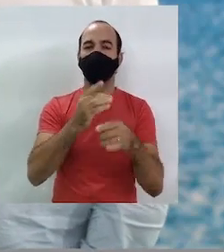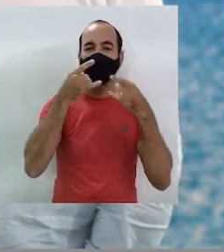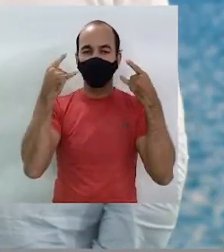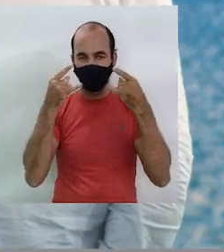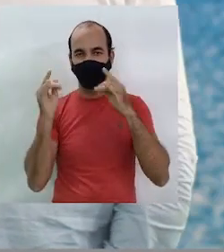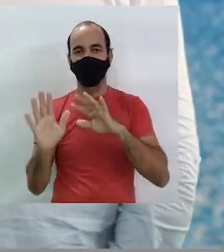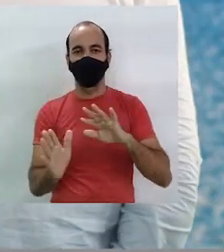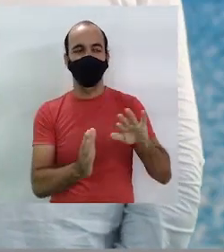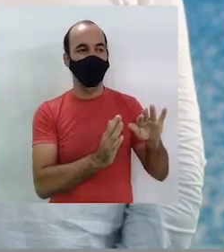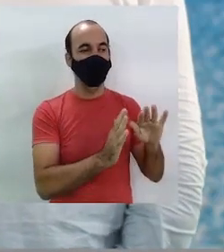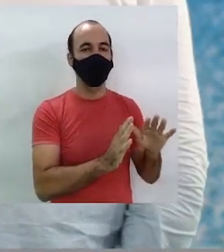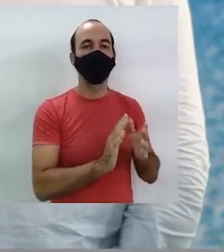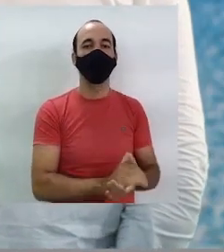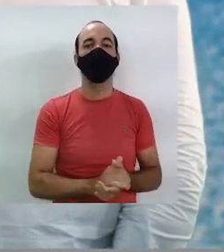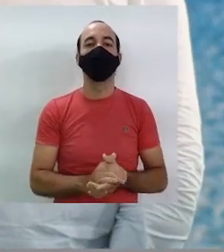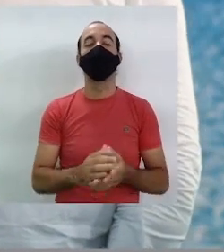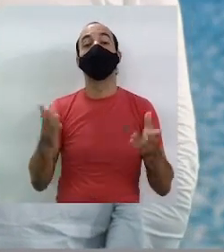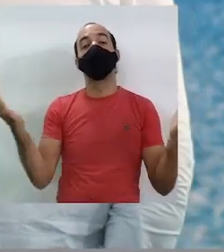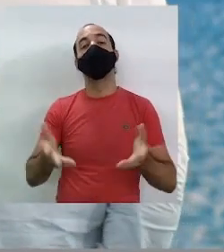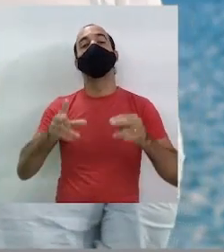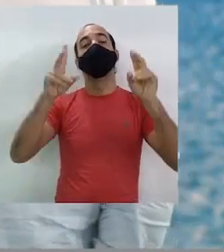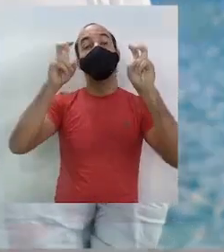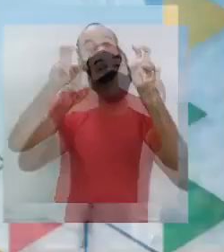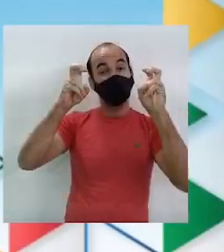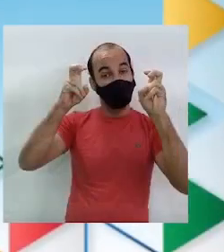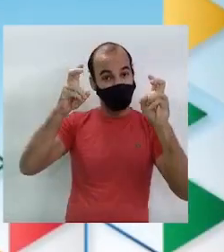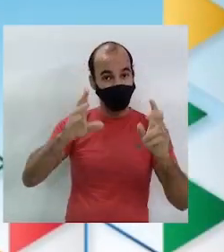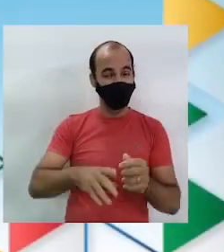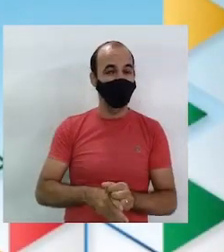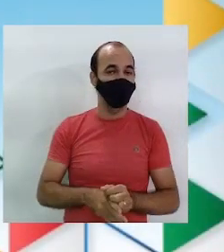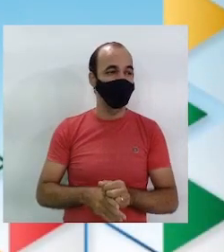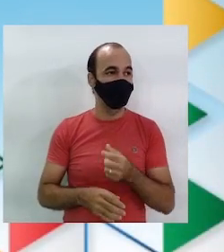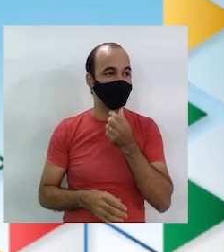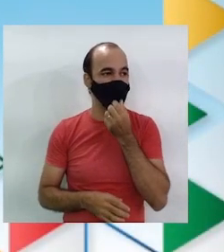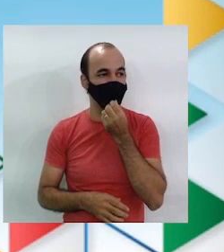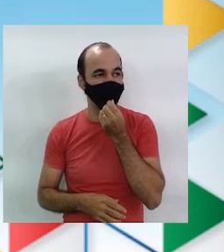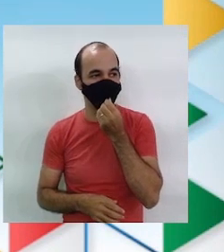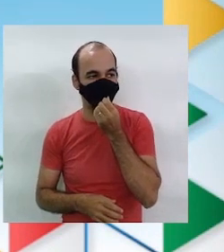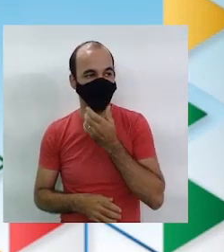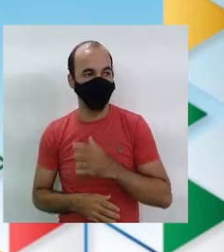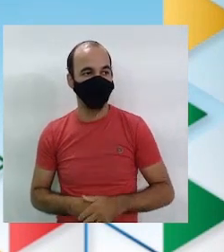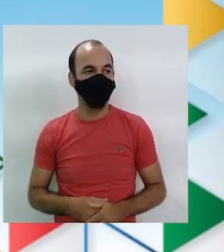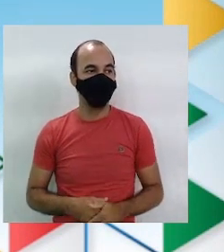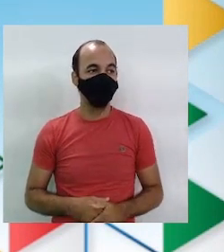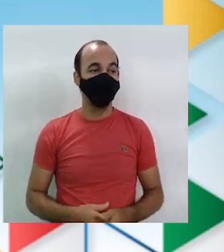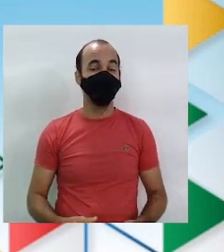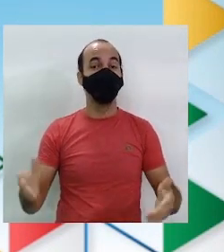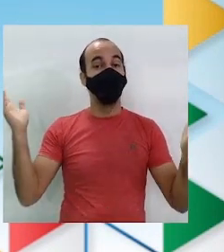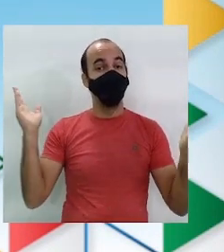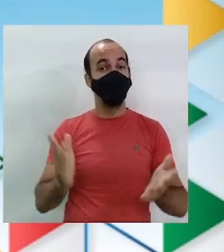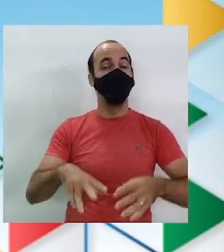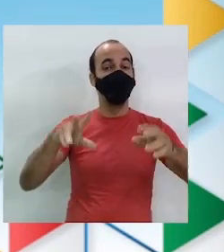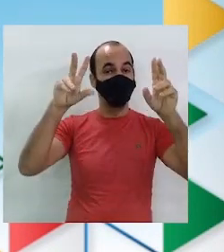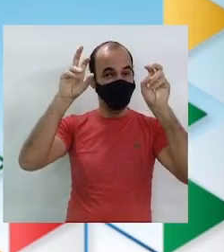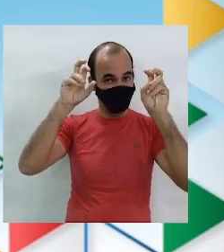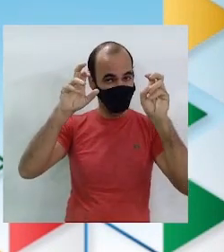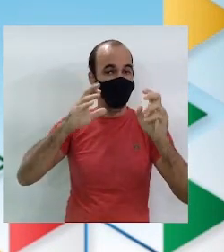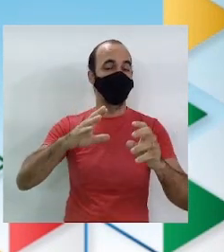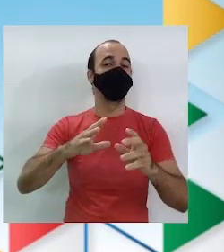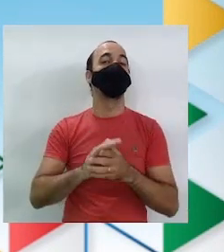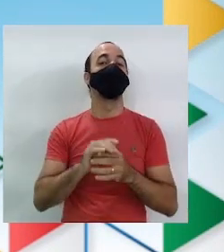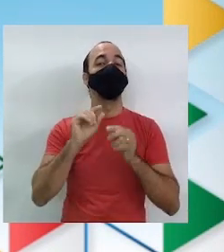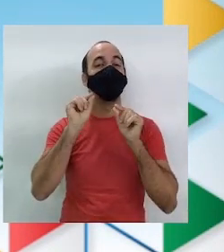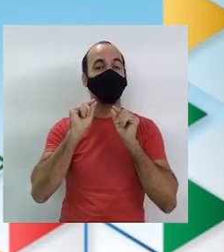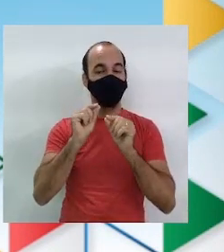da aula de hoje? Na tela, o professor Jackson vai dizer. Bom, na aula de hoje vamos bater um